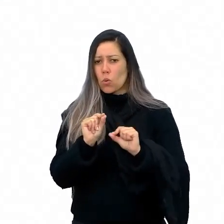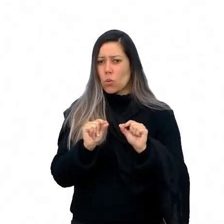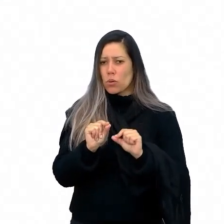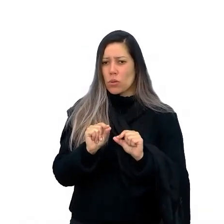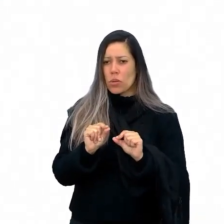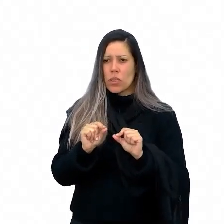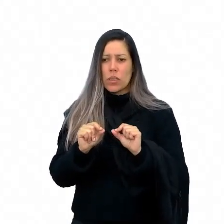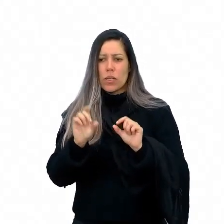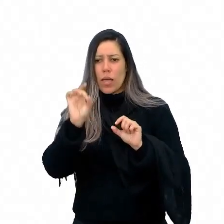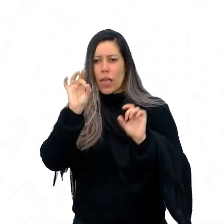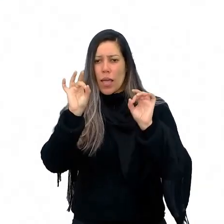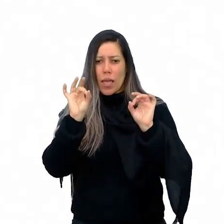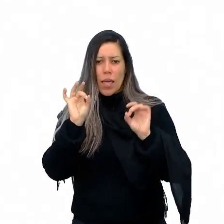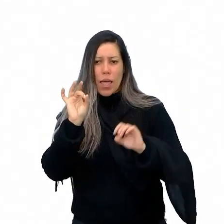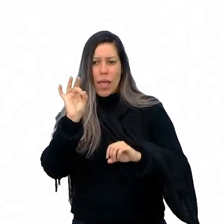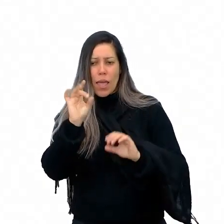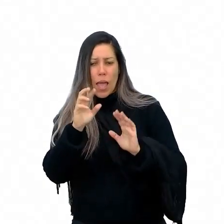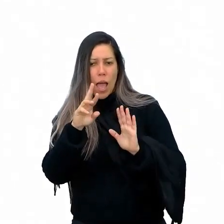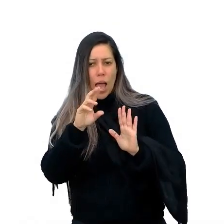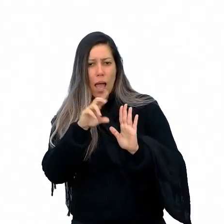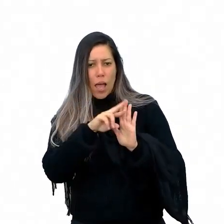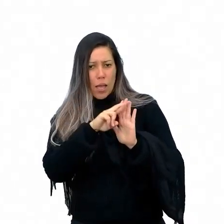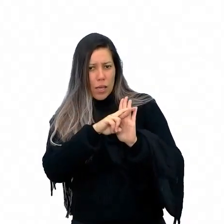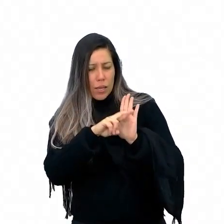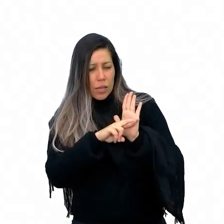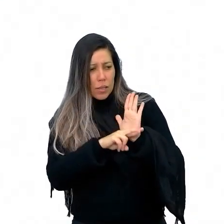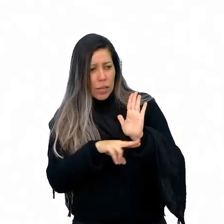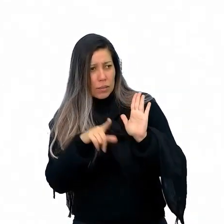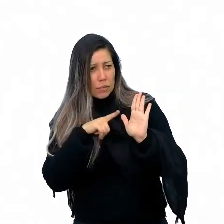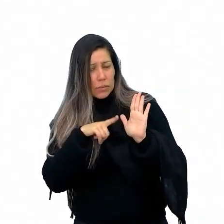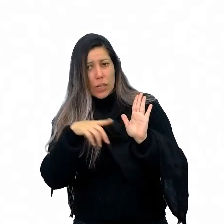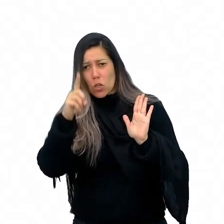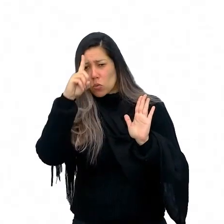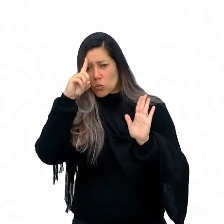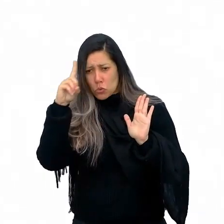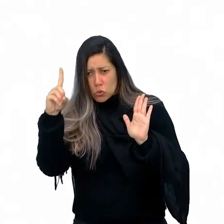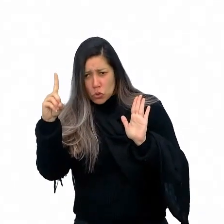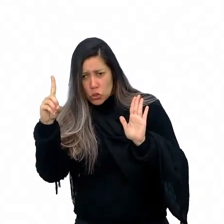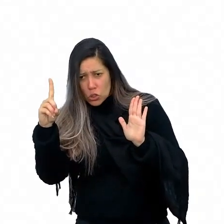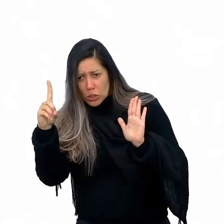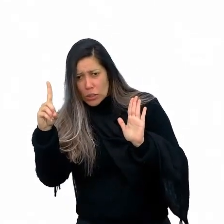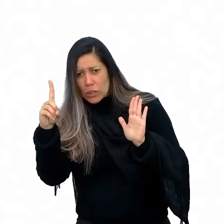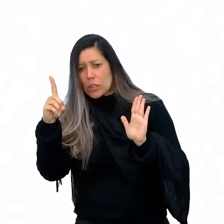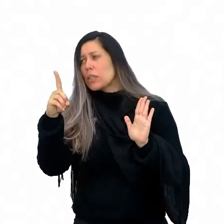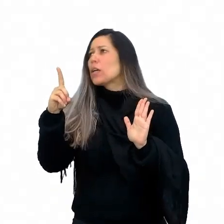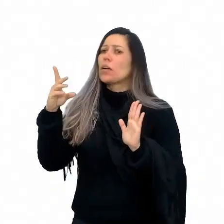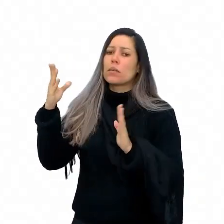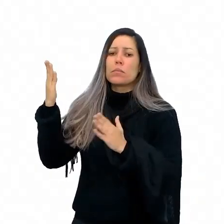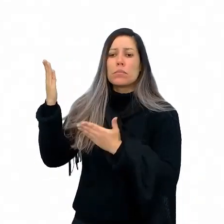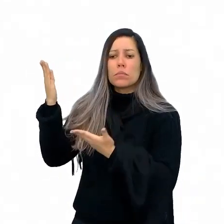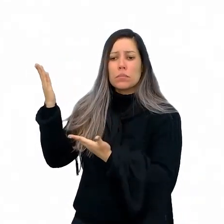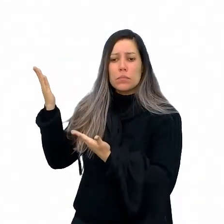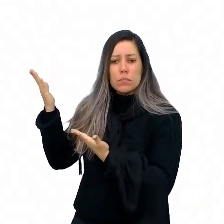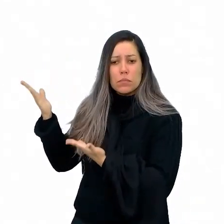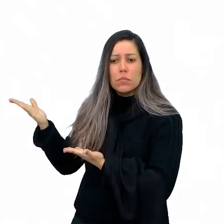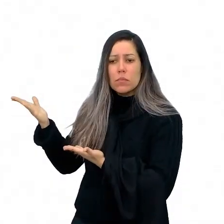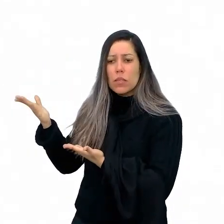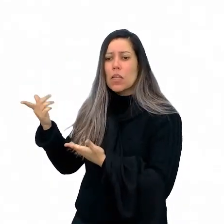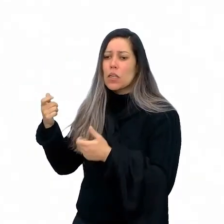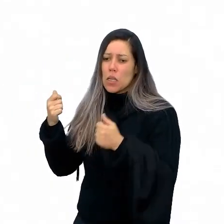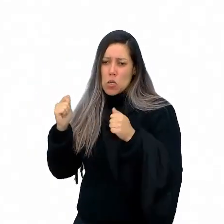coluna. Você tem a data que ela foi disponibilizada a vocês, que é a mesma data que você deve procurar